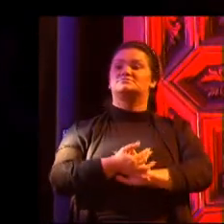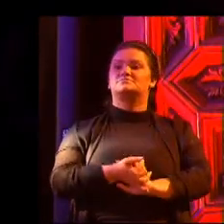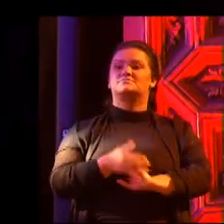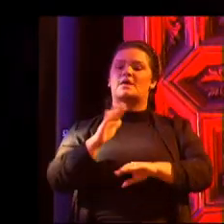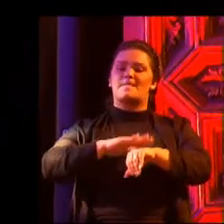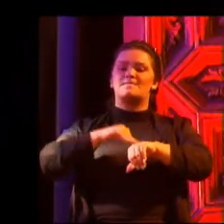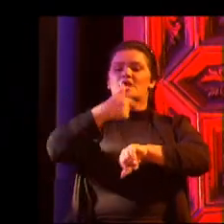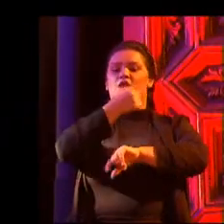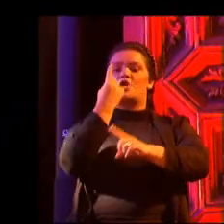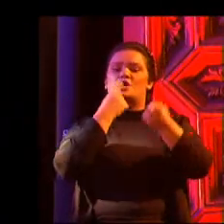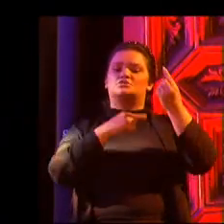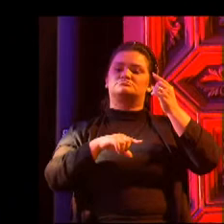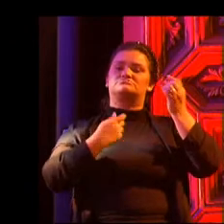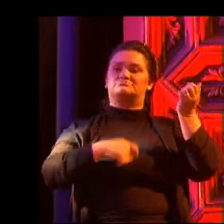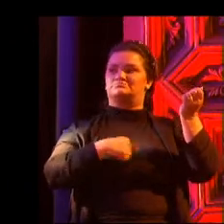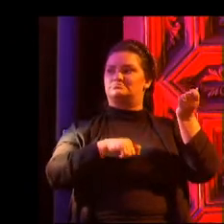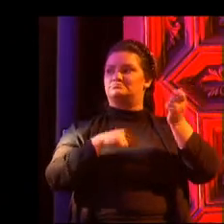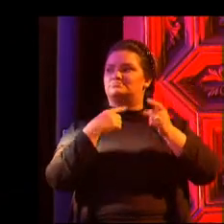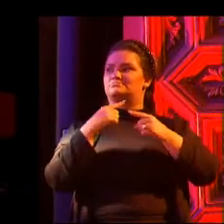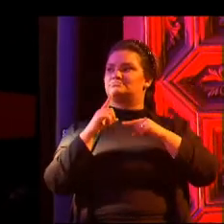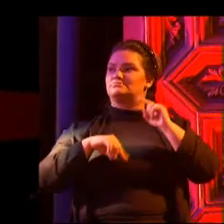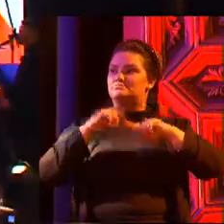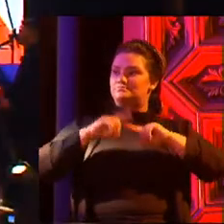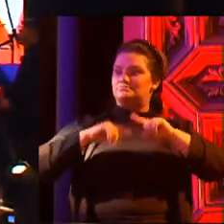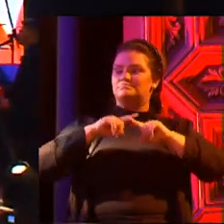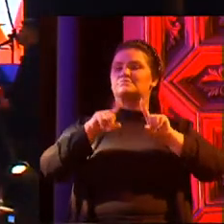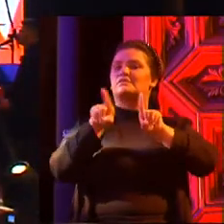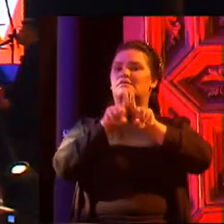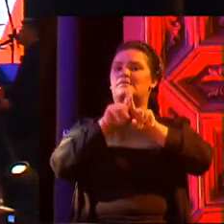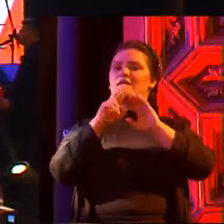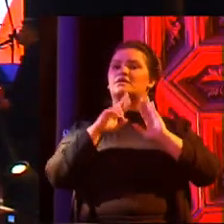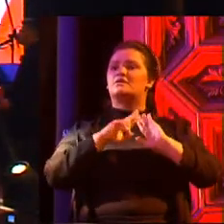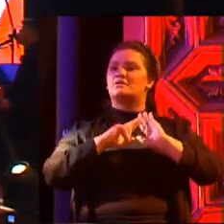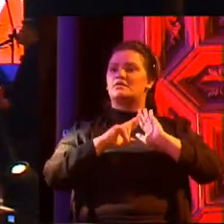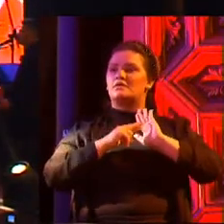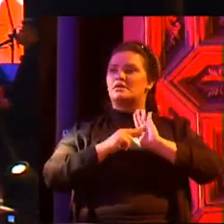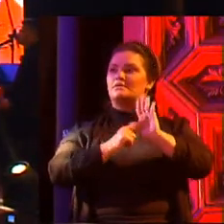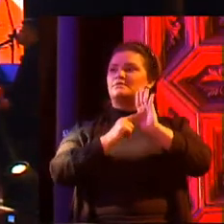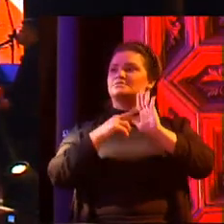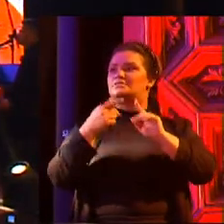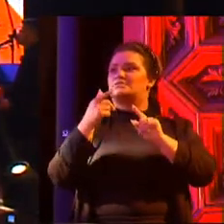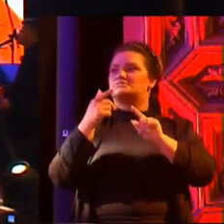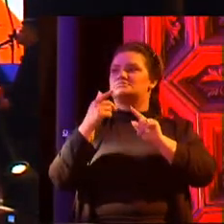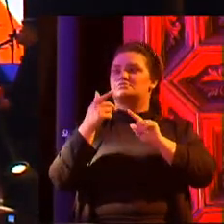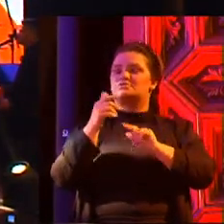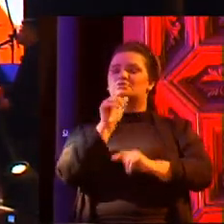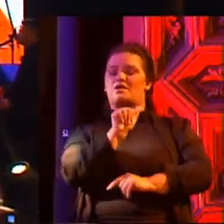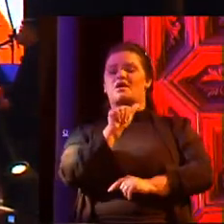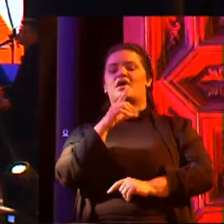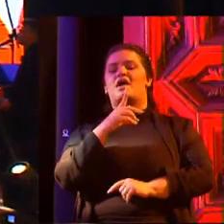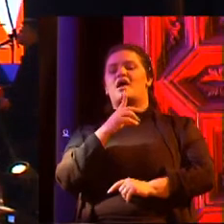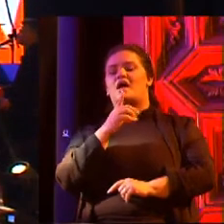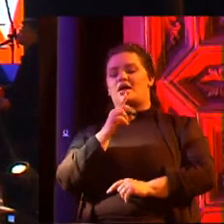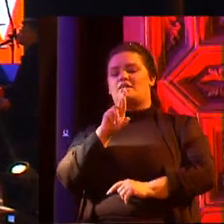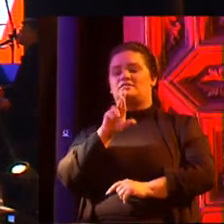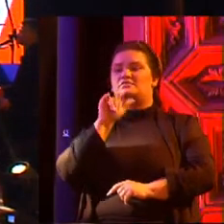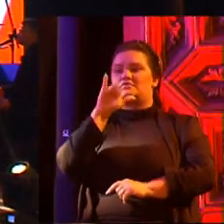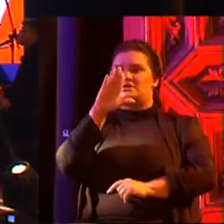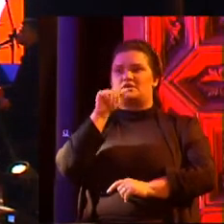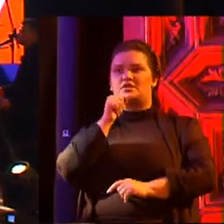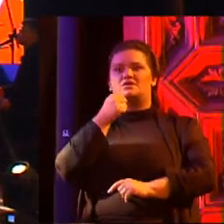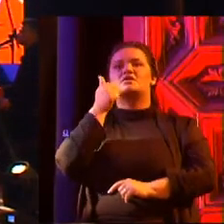melhor instrumentista. E, representando nossa querida Adriane Queiroz, eu quero chamar ao palco essa